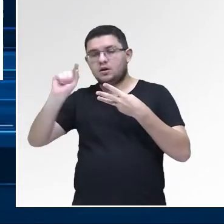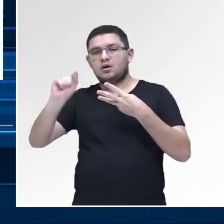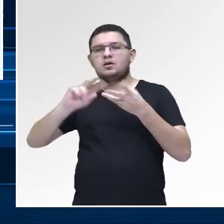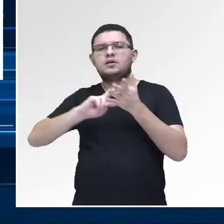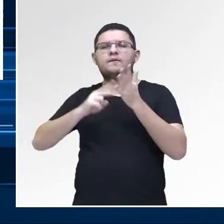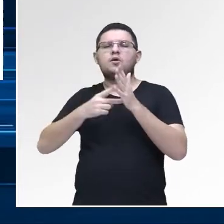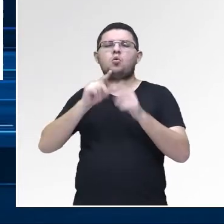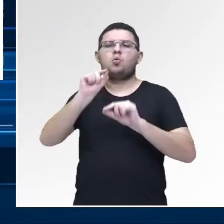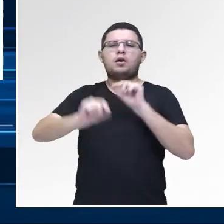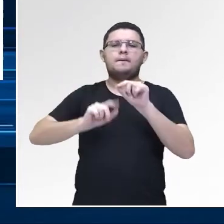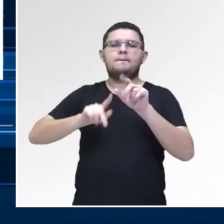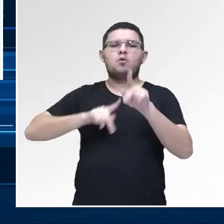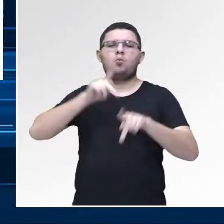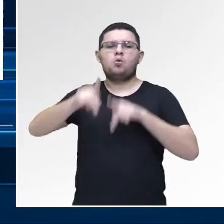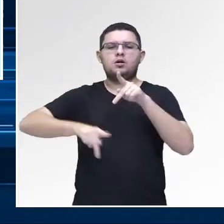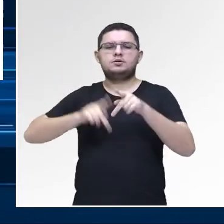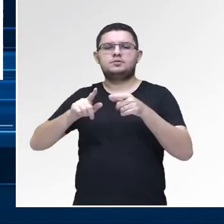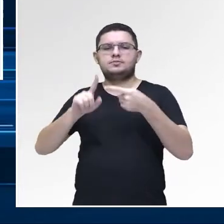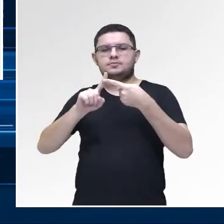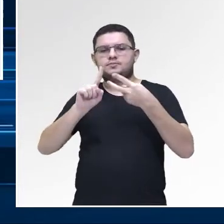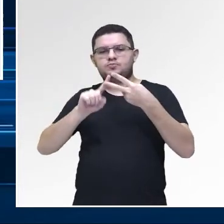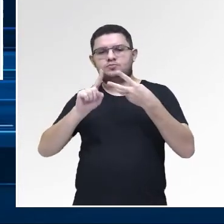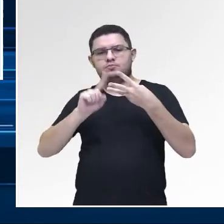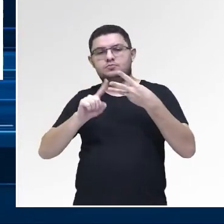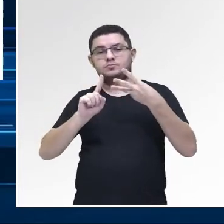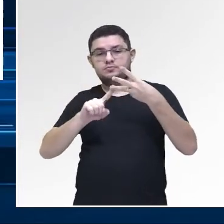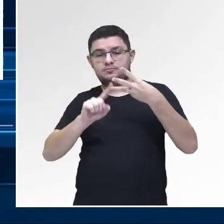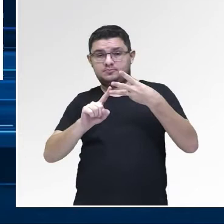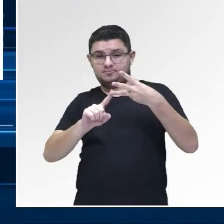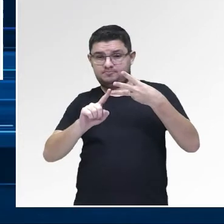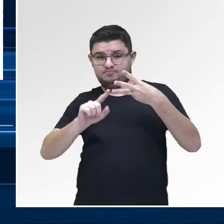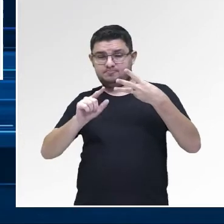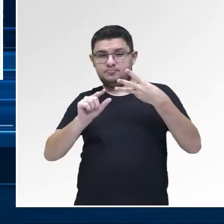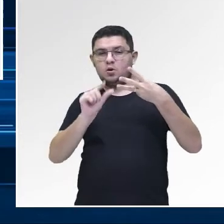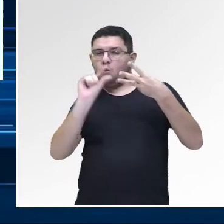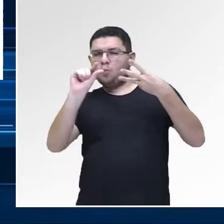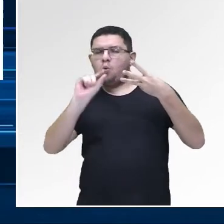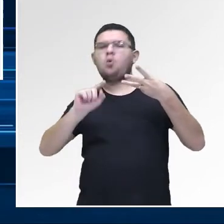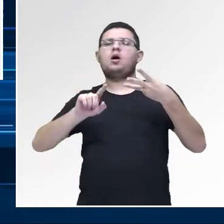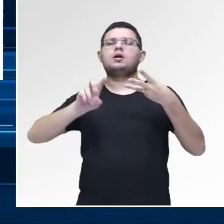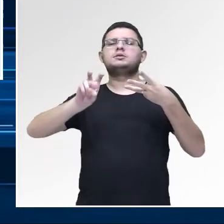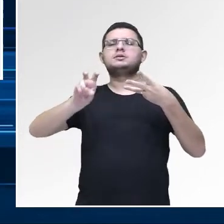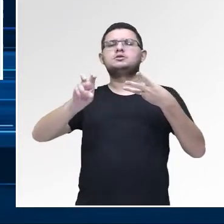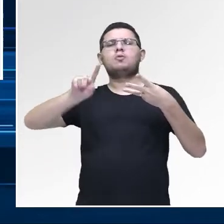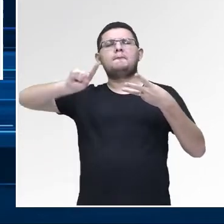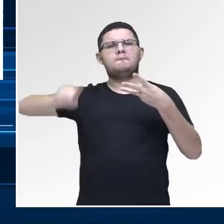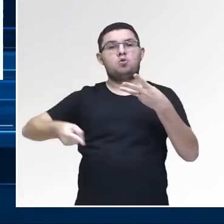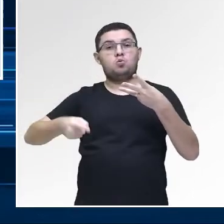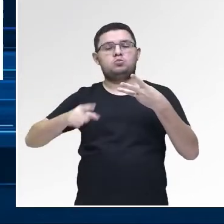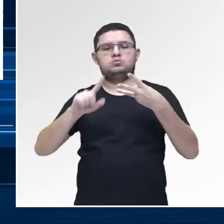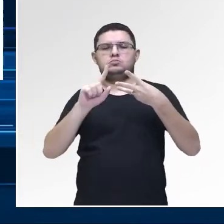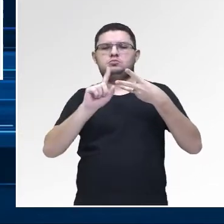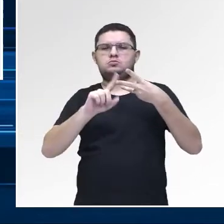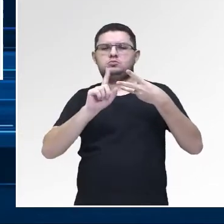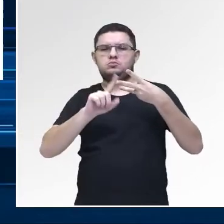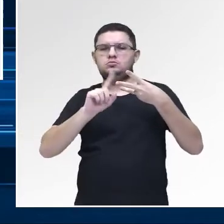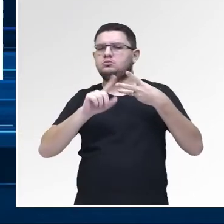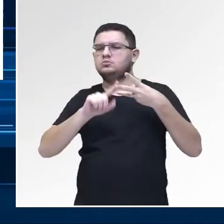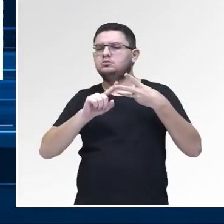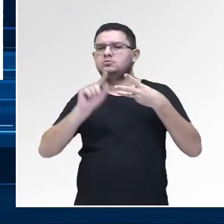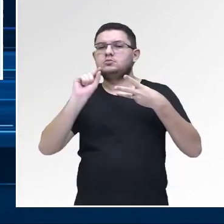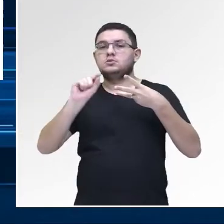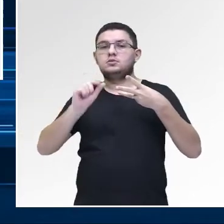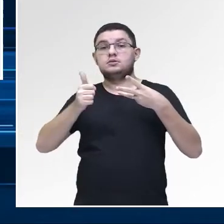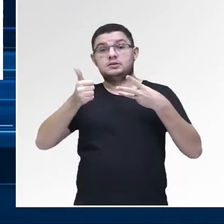A bolinha menor, em torno ali de 5 milhões aproximadamente, tá? A bolinha média, em torno de